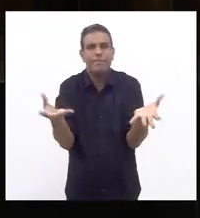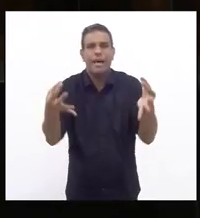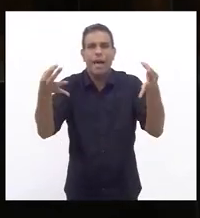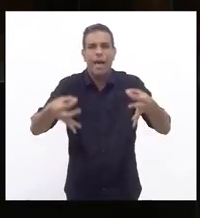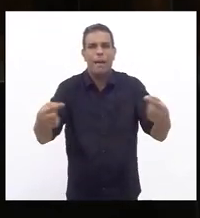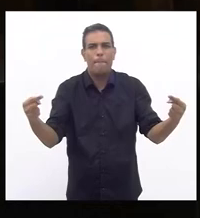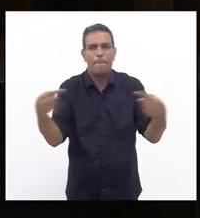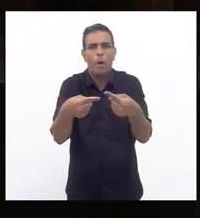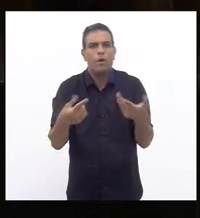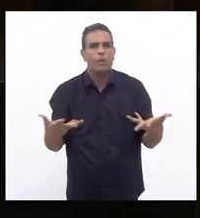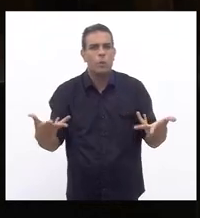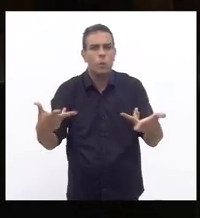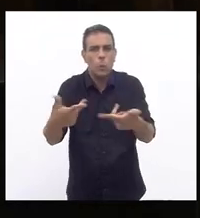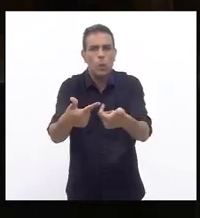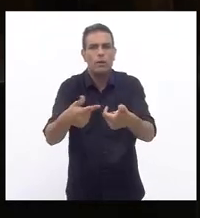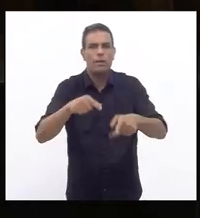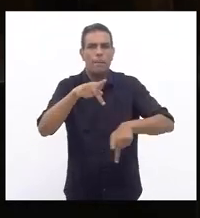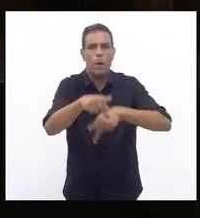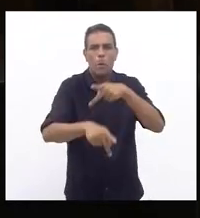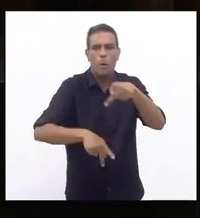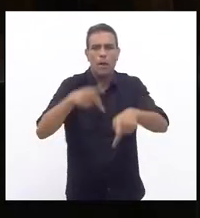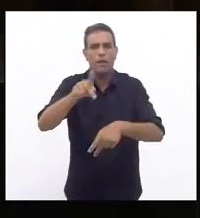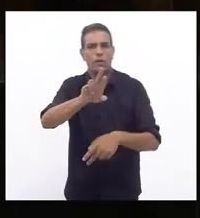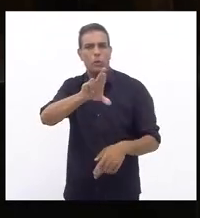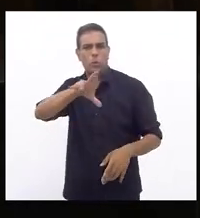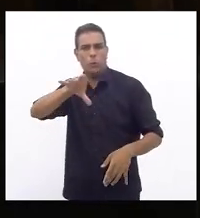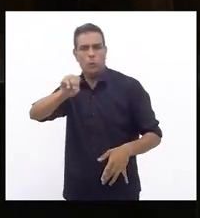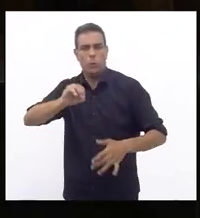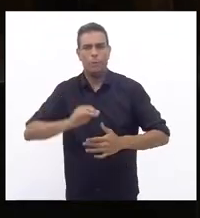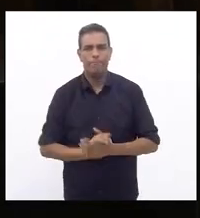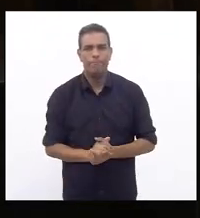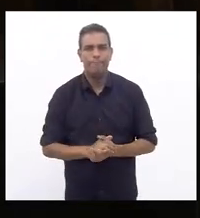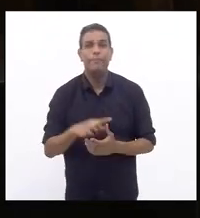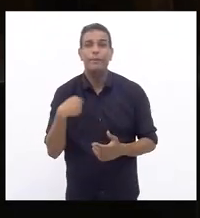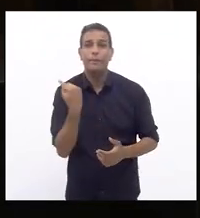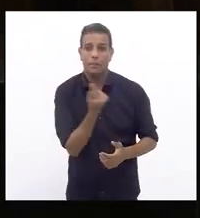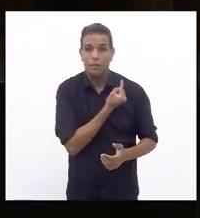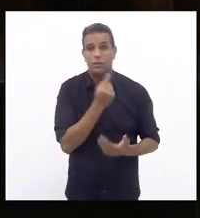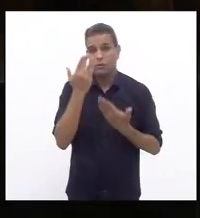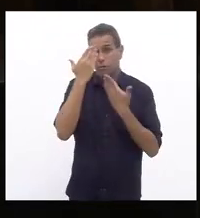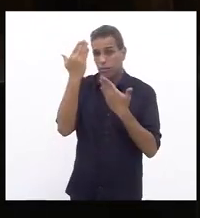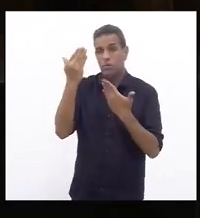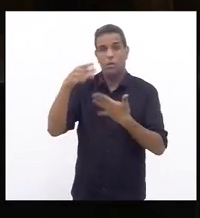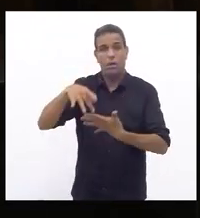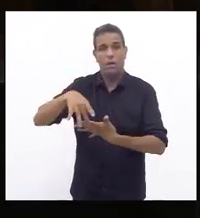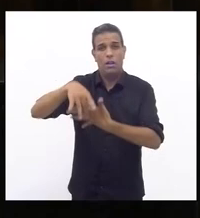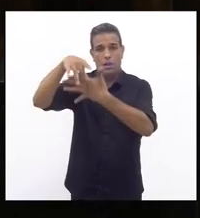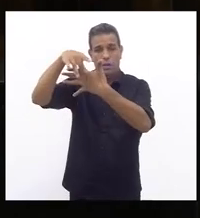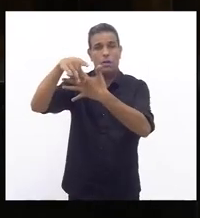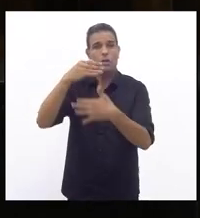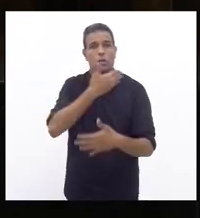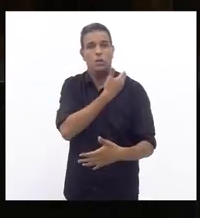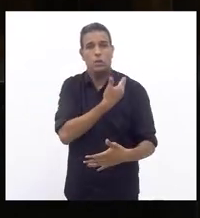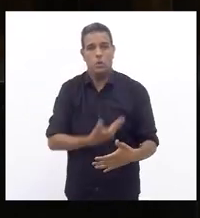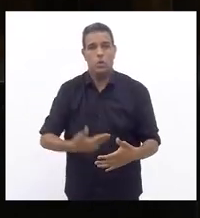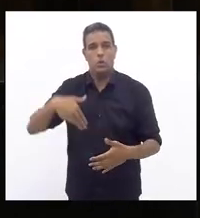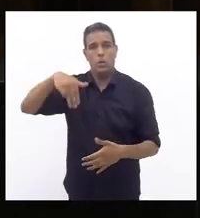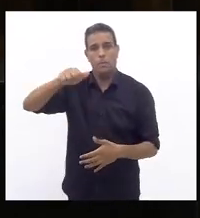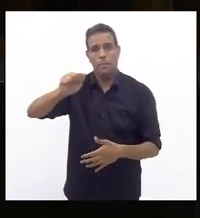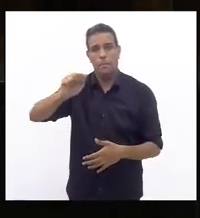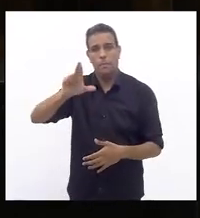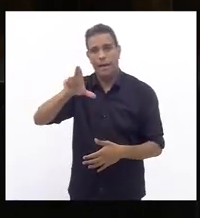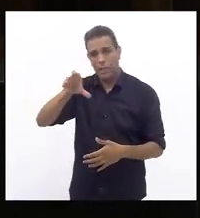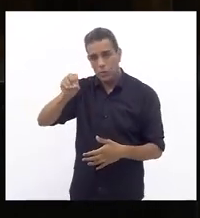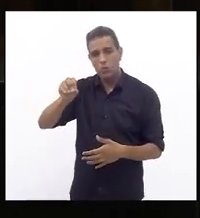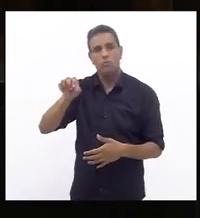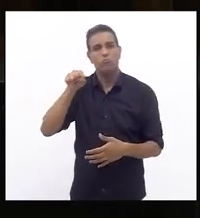extrema qualidade para a população do Estado do Rio de Janeiro. Quero agradecer também ao líder do governo, deputado Márcio Pacheco, pela